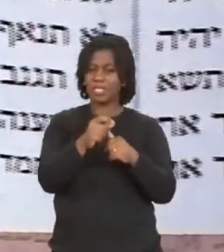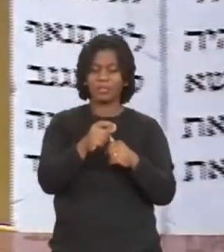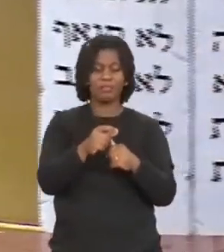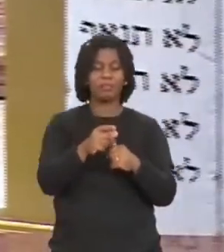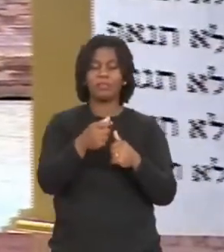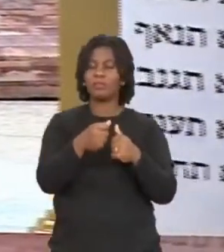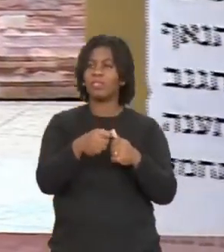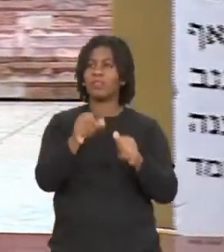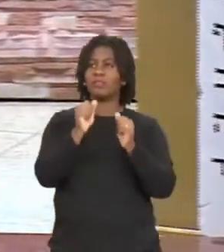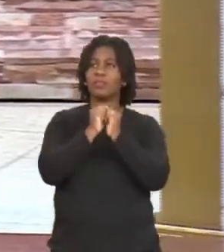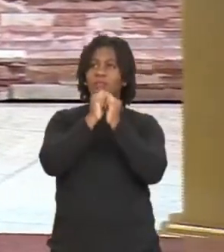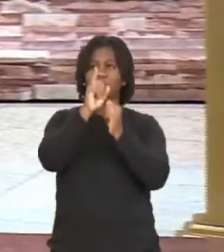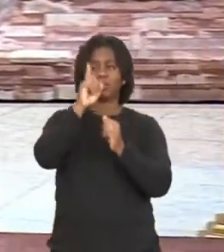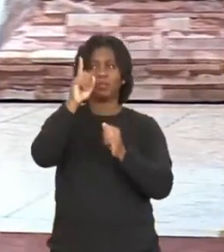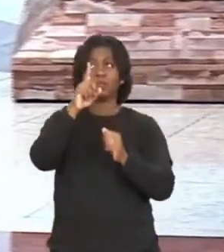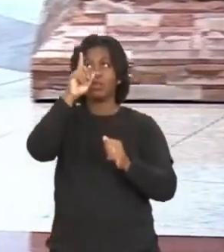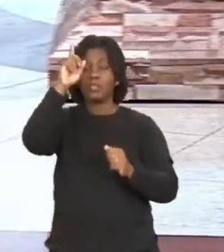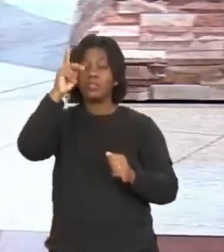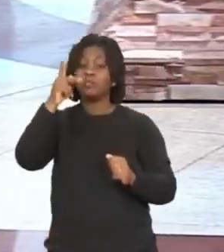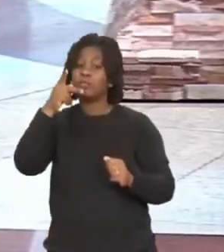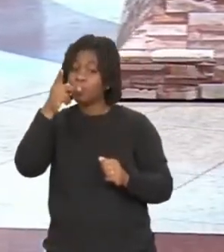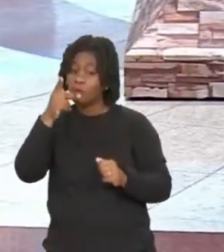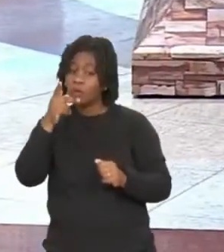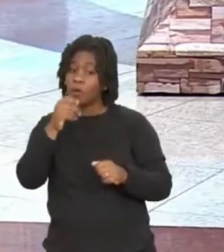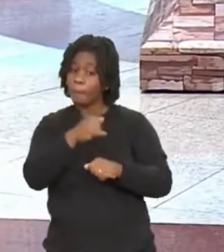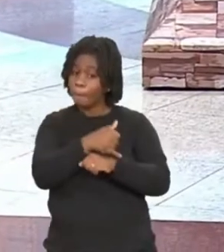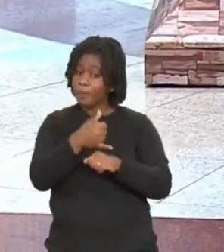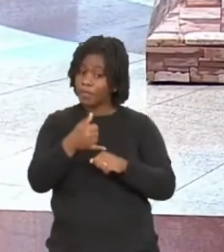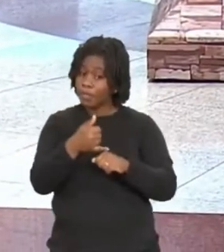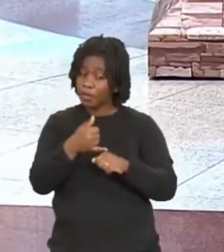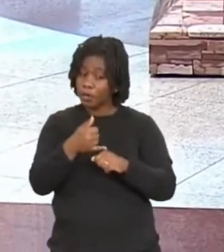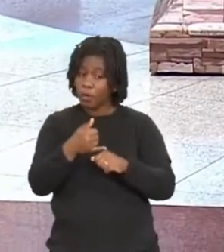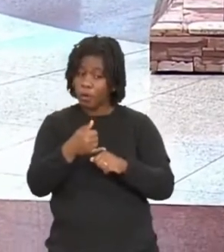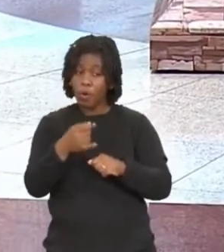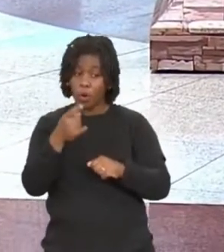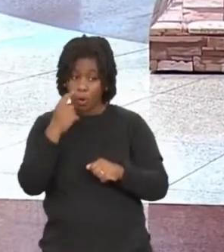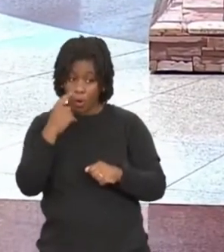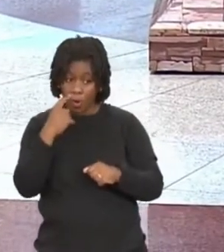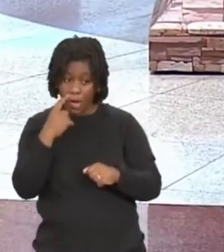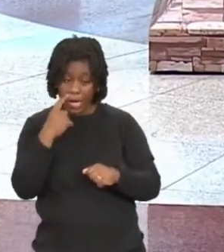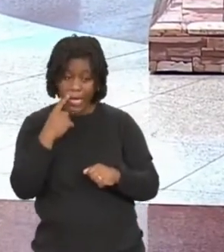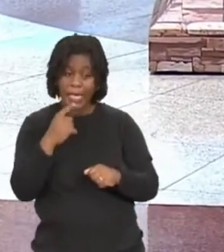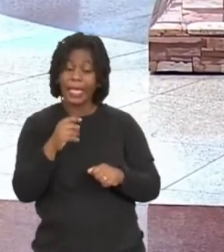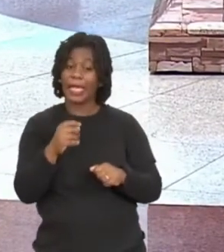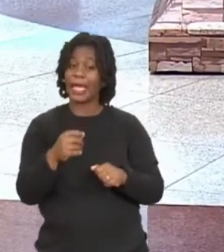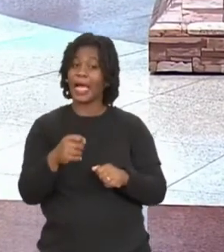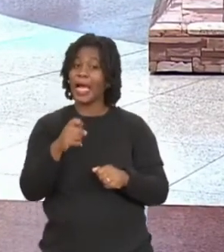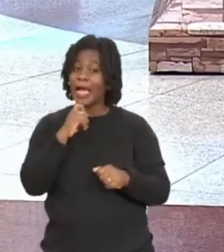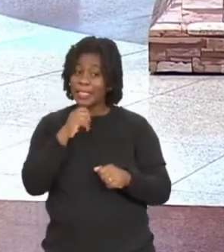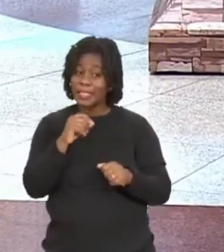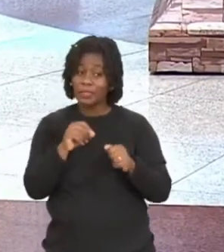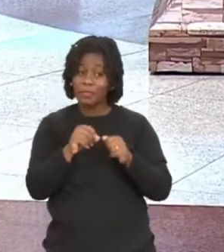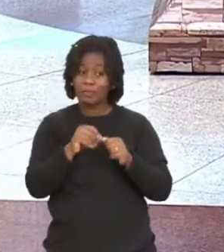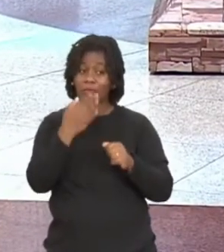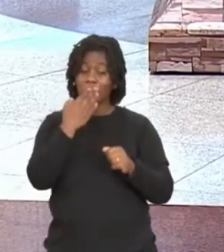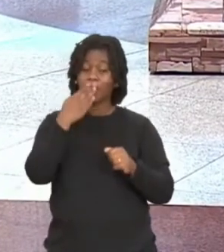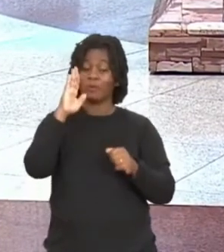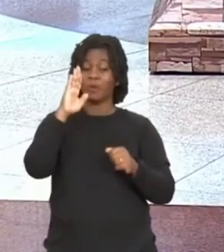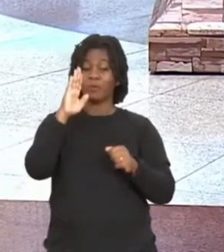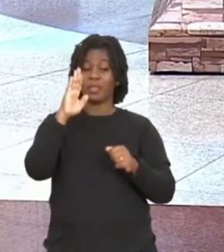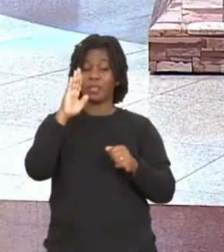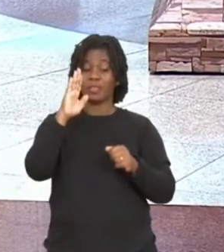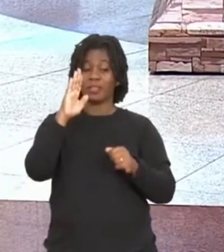dele. Deus disse assim para Jacó: Jacó, eu não cumpri ainda o que eu tenho falado, o que eu tenho